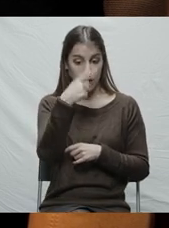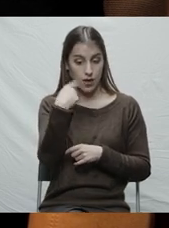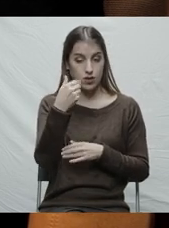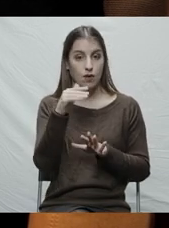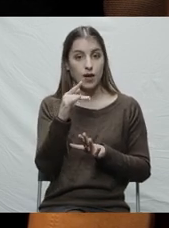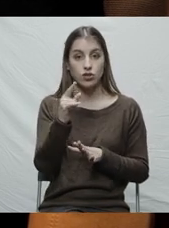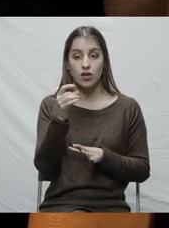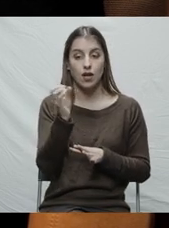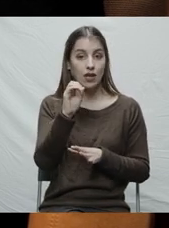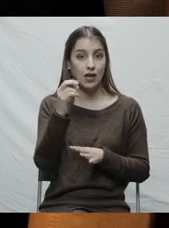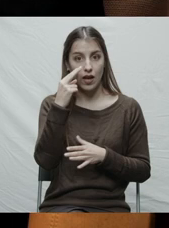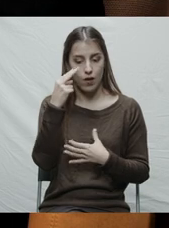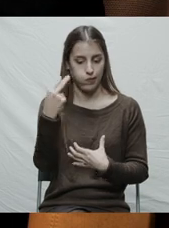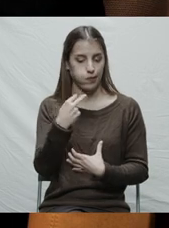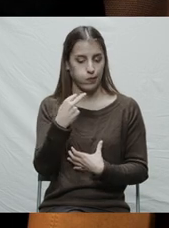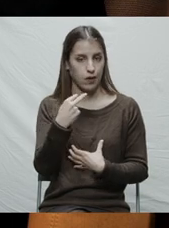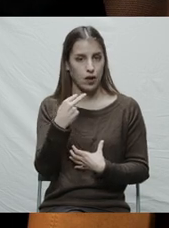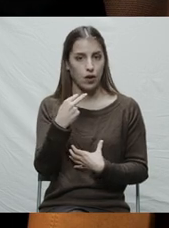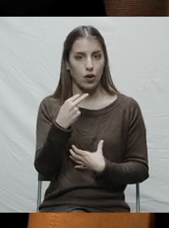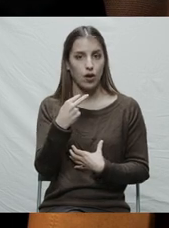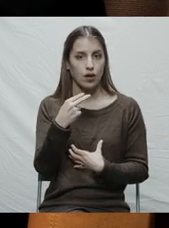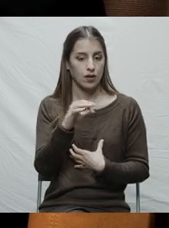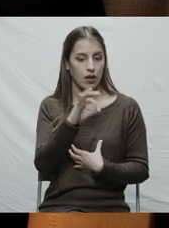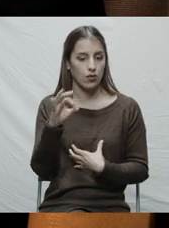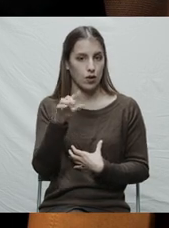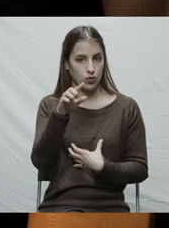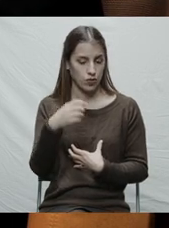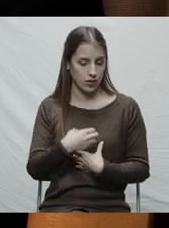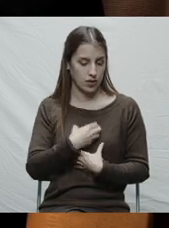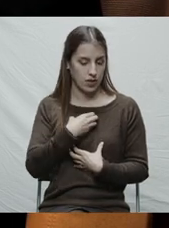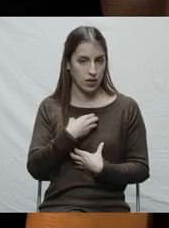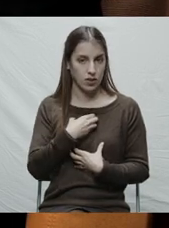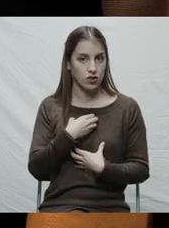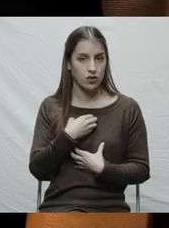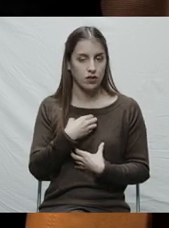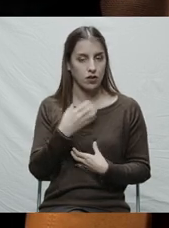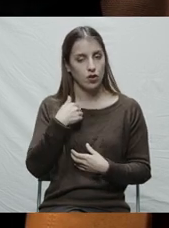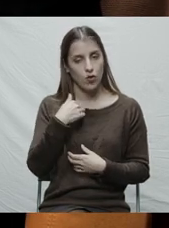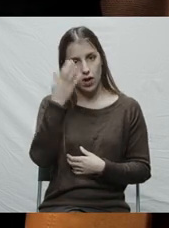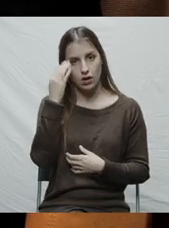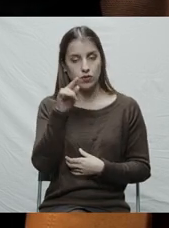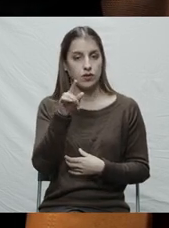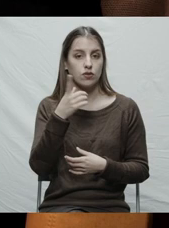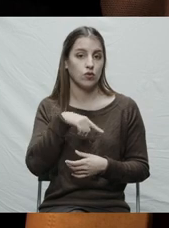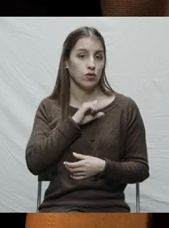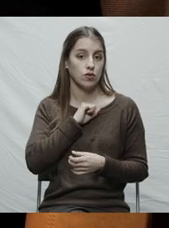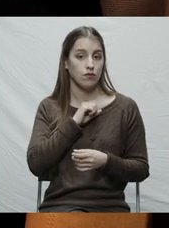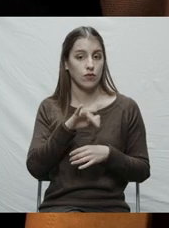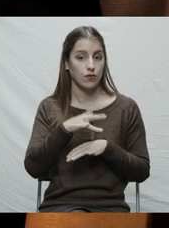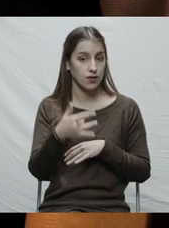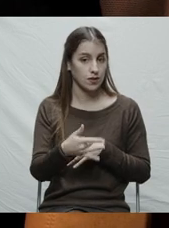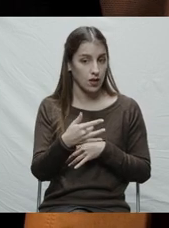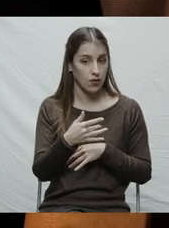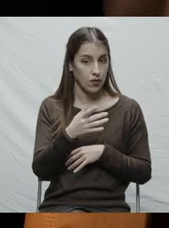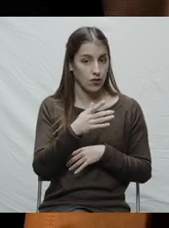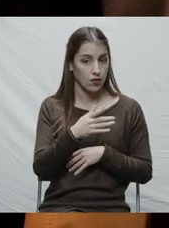tu te sentes. E isso Ou ninguém com. te experiencia como Ninguém te tu. experiencia, e isso na nossa profissão acho que é tão verdade, não é? Quer dizer, e depois Ninguém